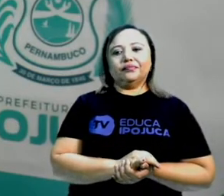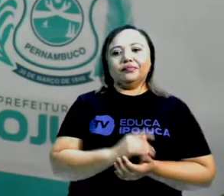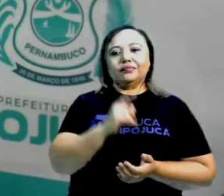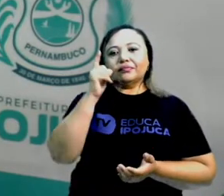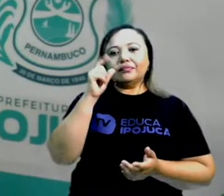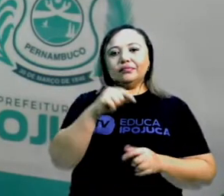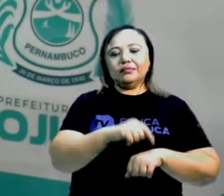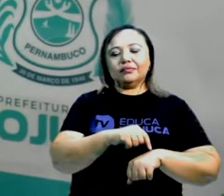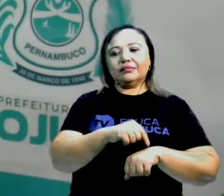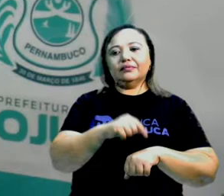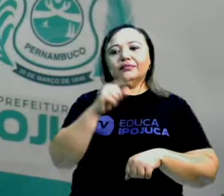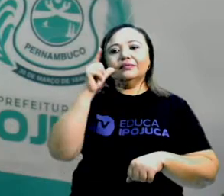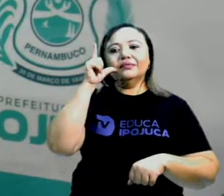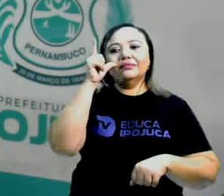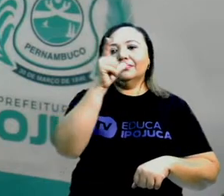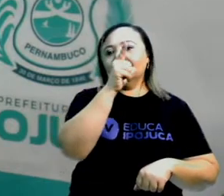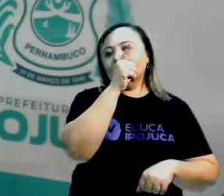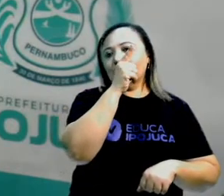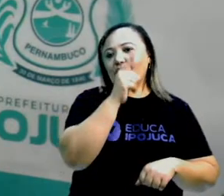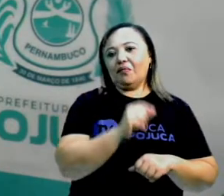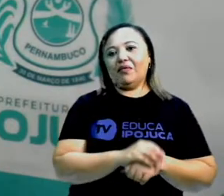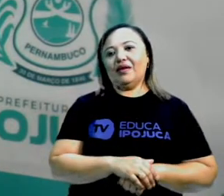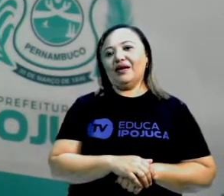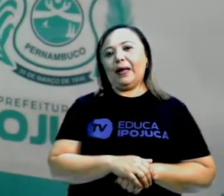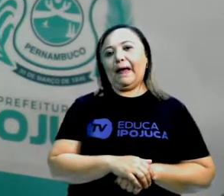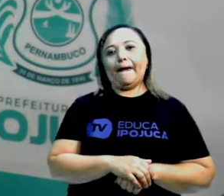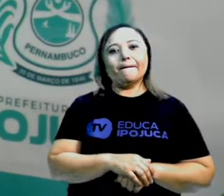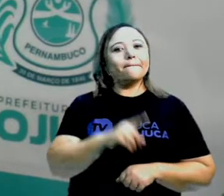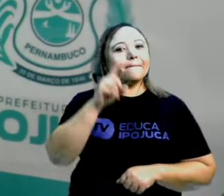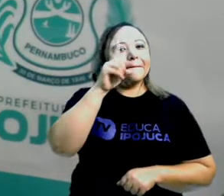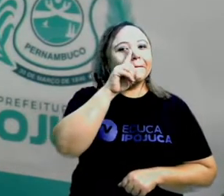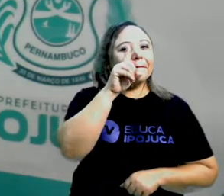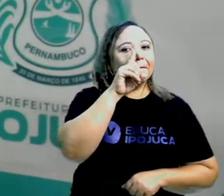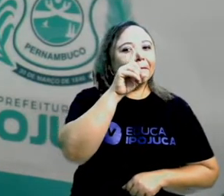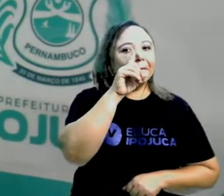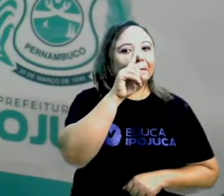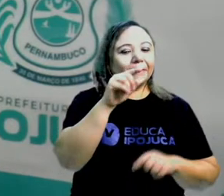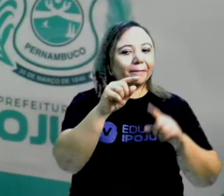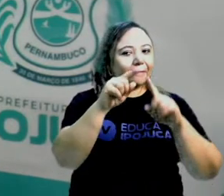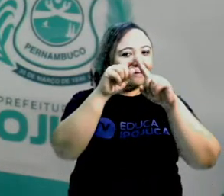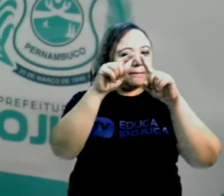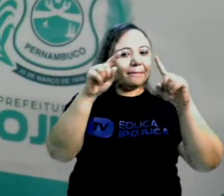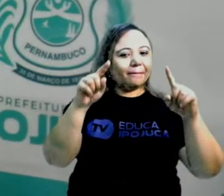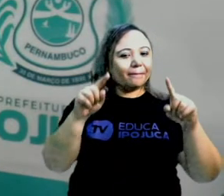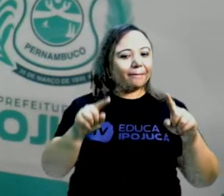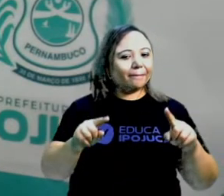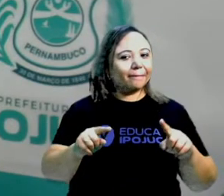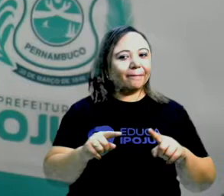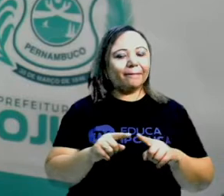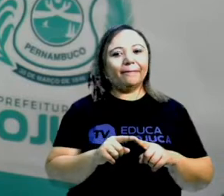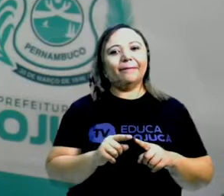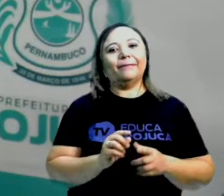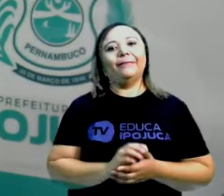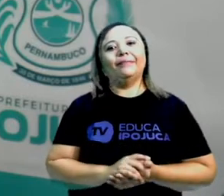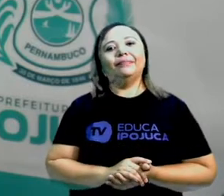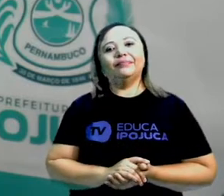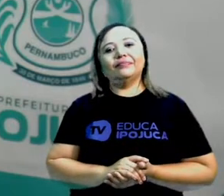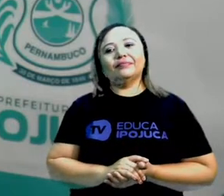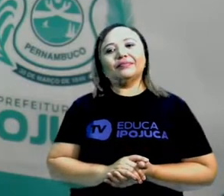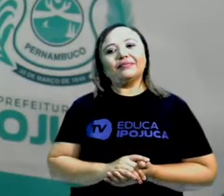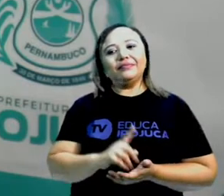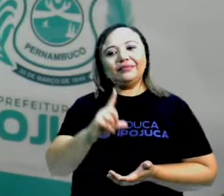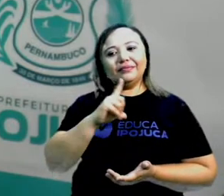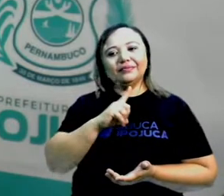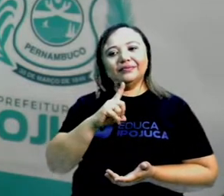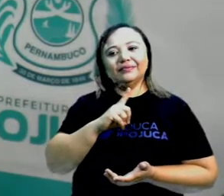aparecem umas bolachinhas assim? Quadradinha. Na hora do café da manhã, será que parecem umas torradinhas